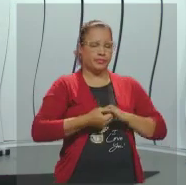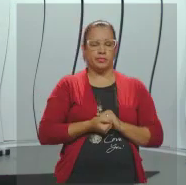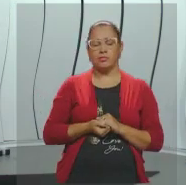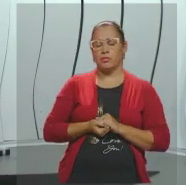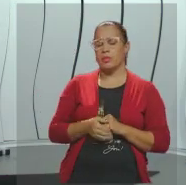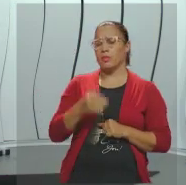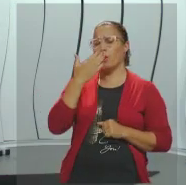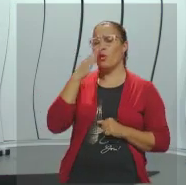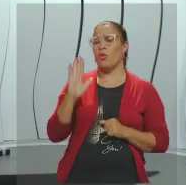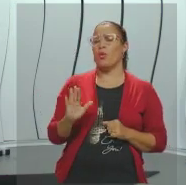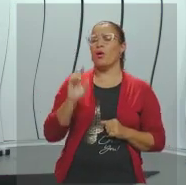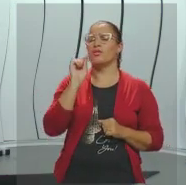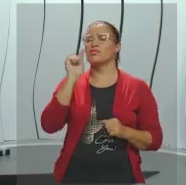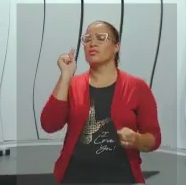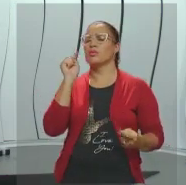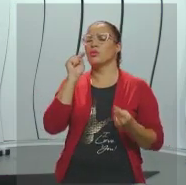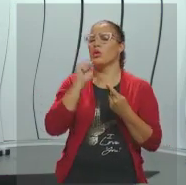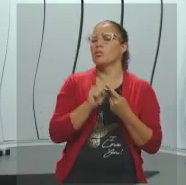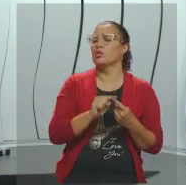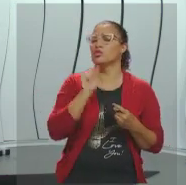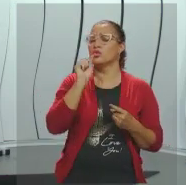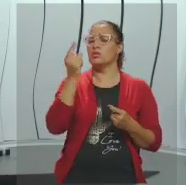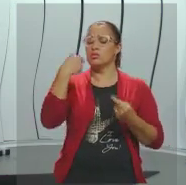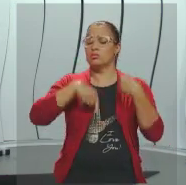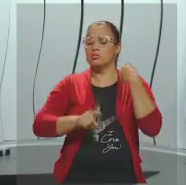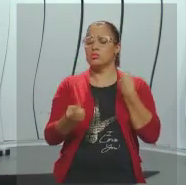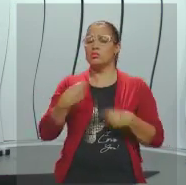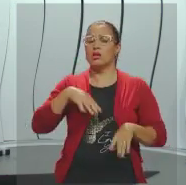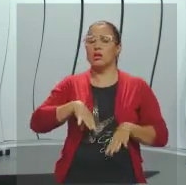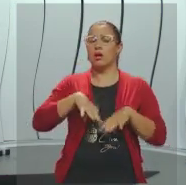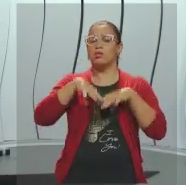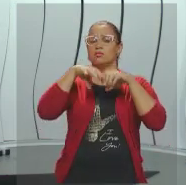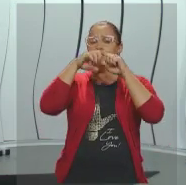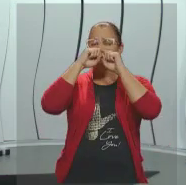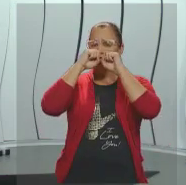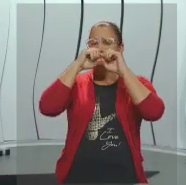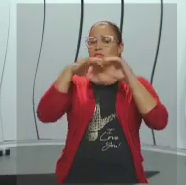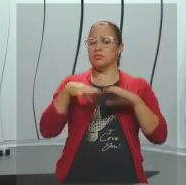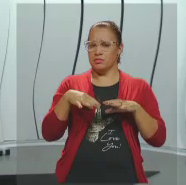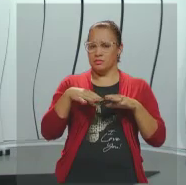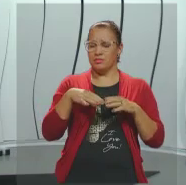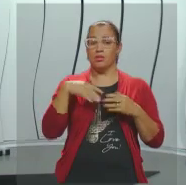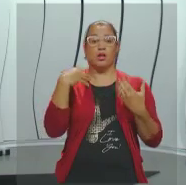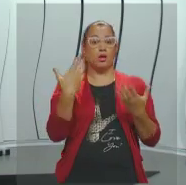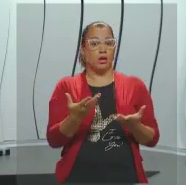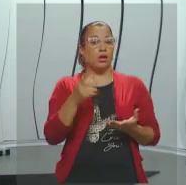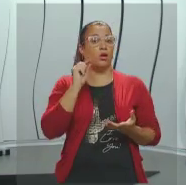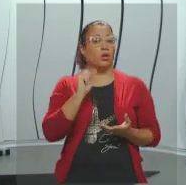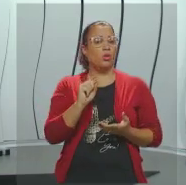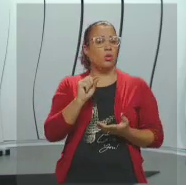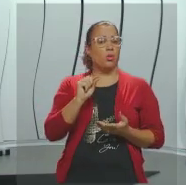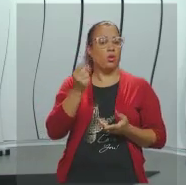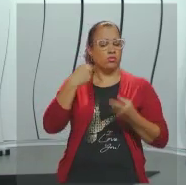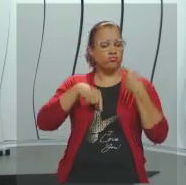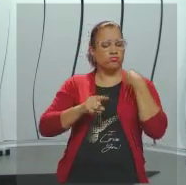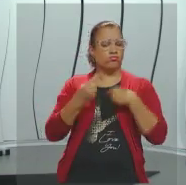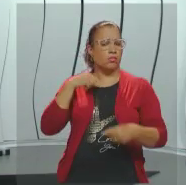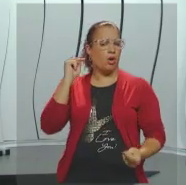seria a função do sistema respiratório? A função geral do sistema respiratório